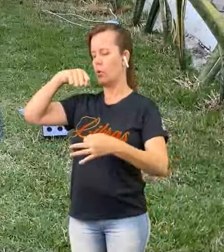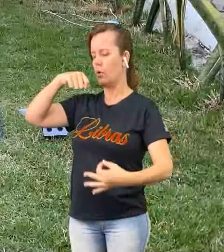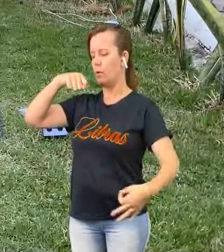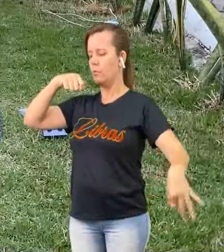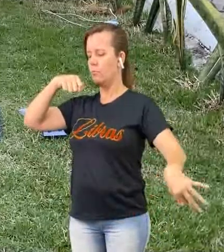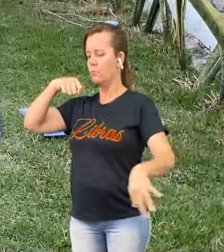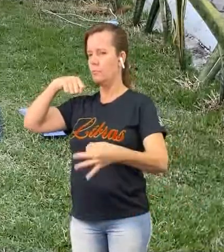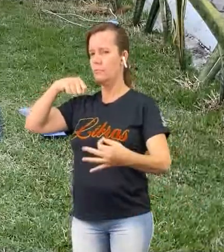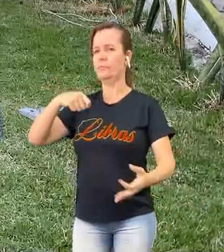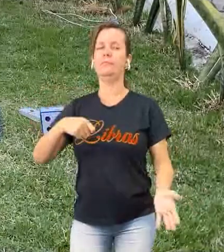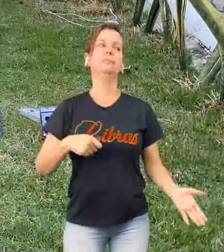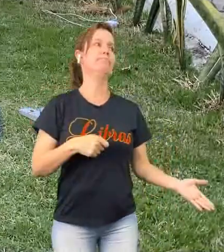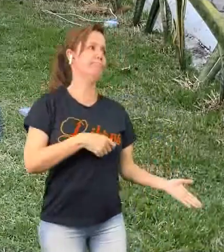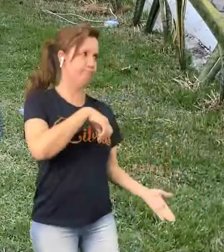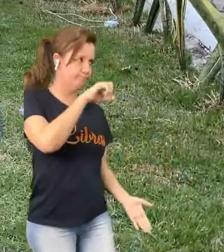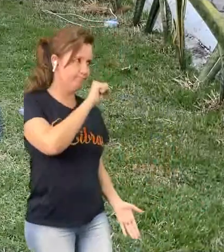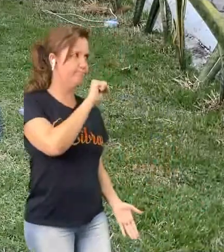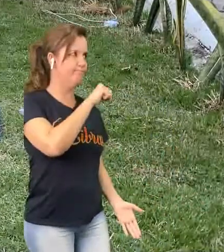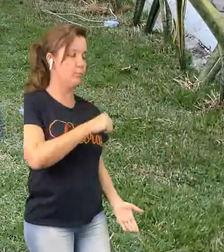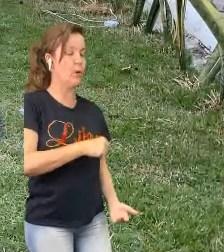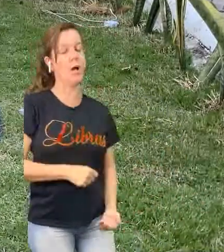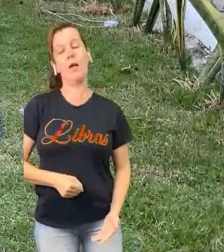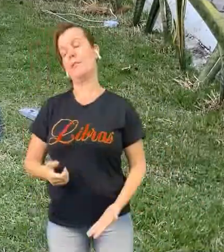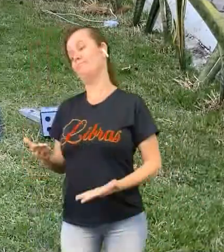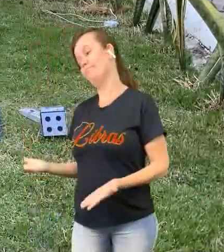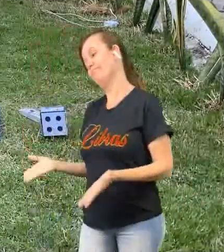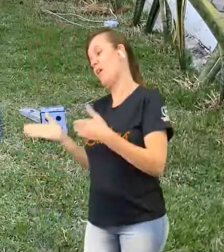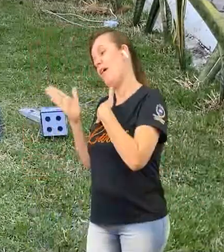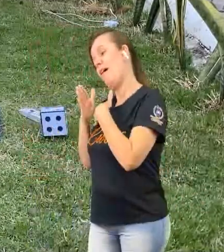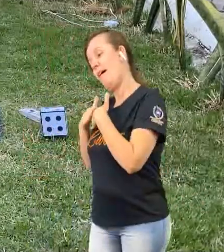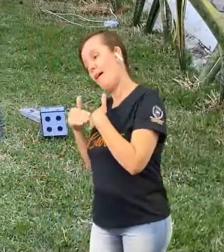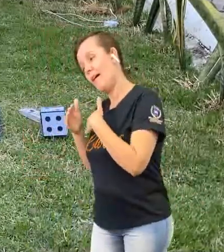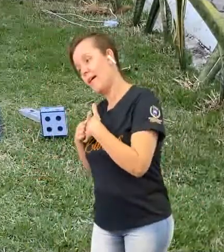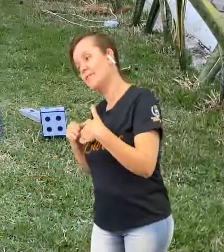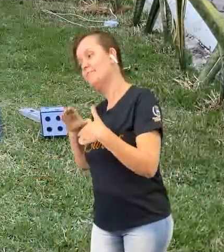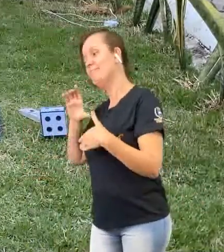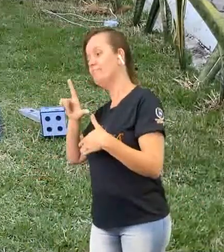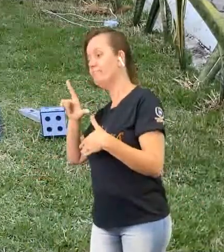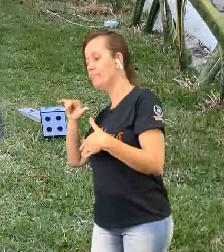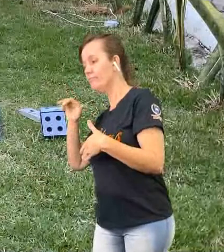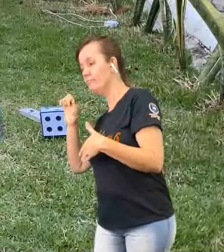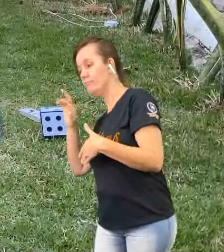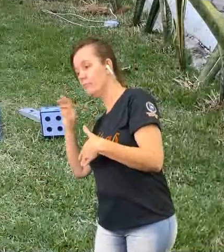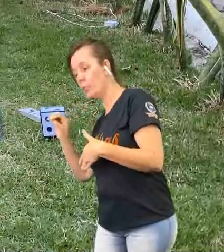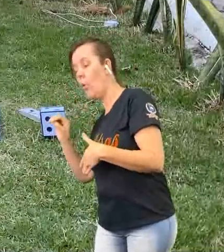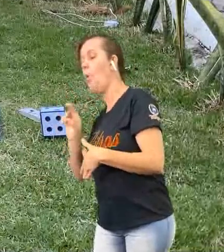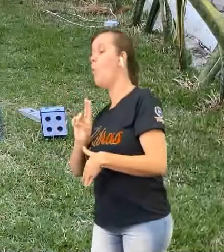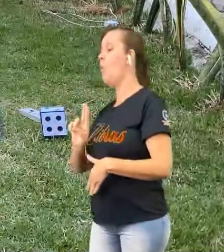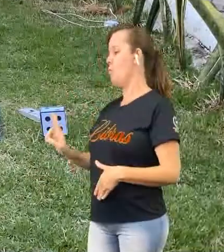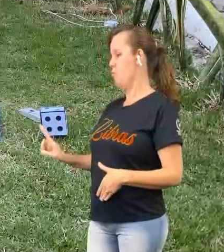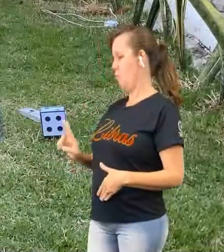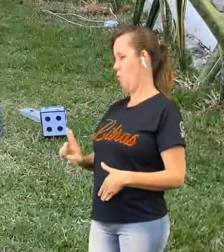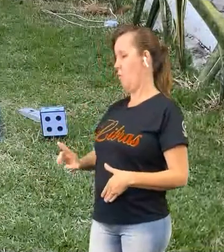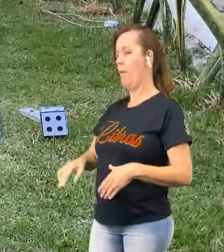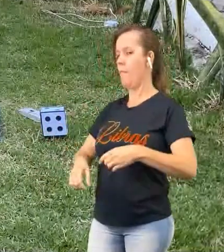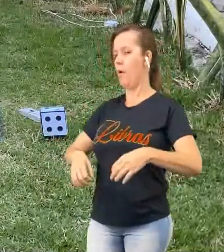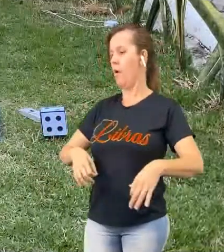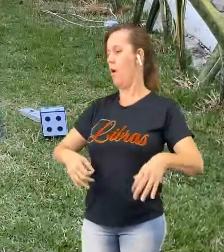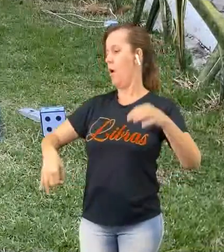mesmo. Ah, meu querido Cleite, o nome desse instrumento é